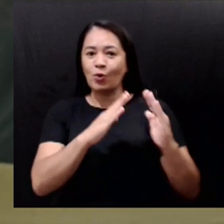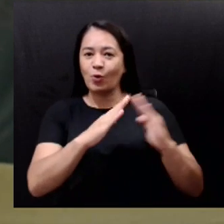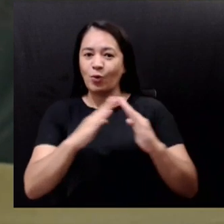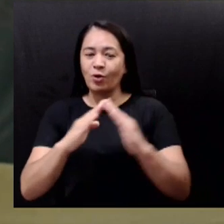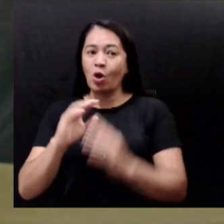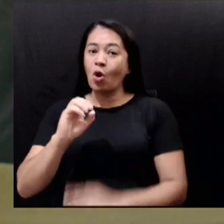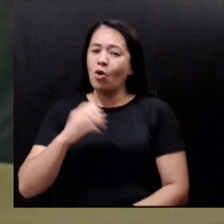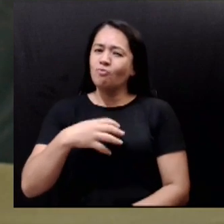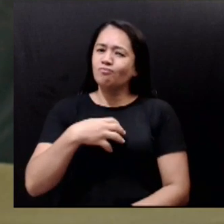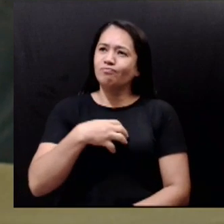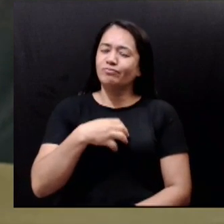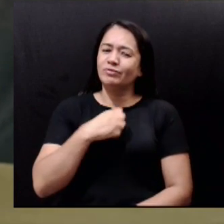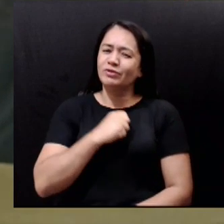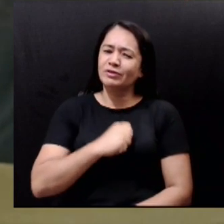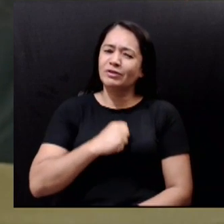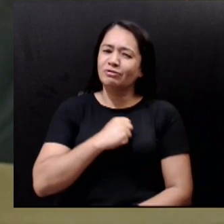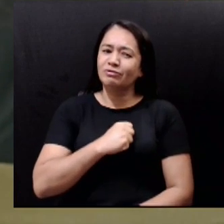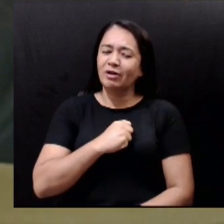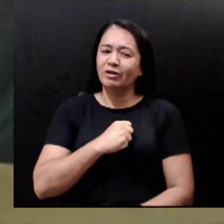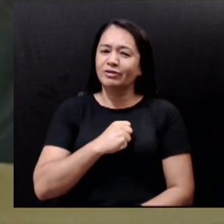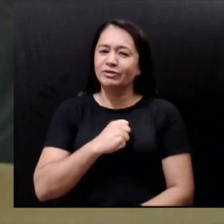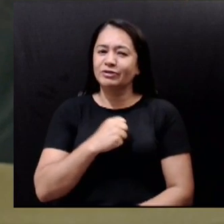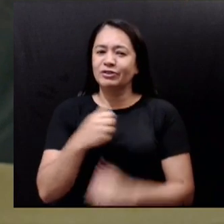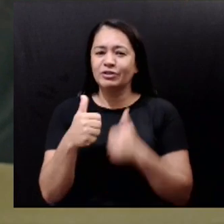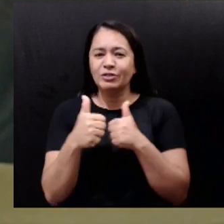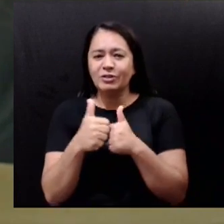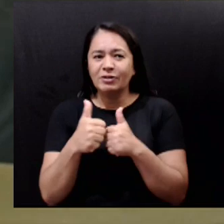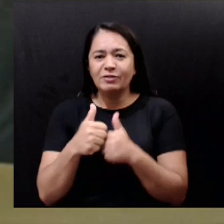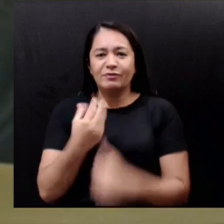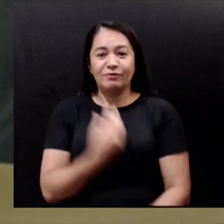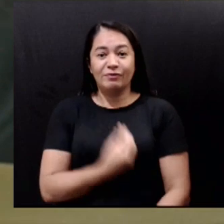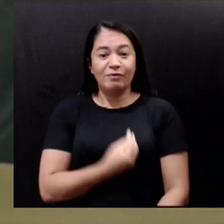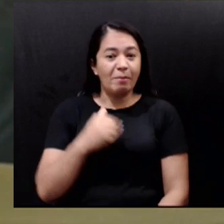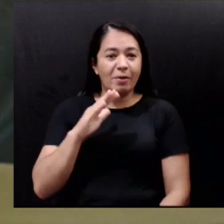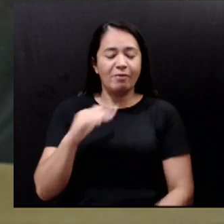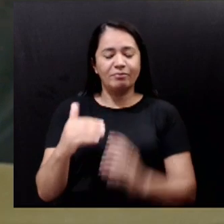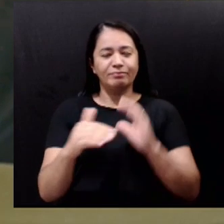mais próxima? Manda pra gente a sua mensagem, o WhatsApp está na tela,